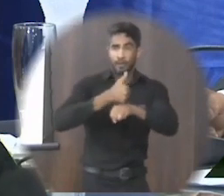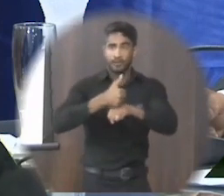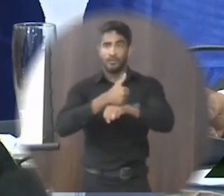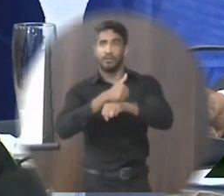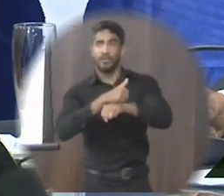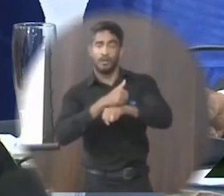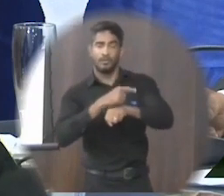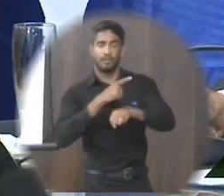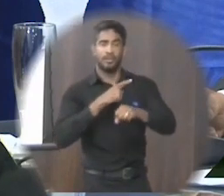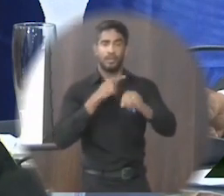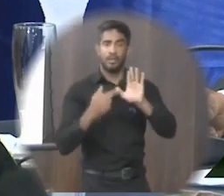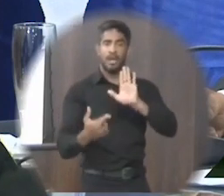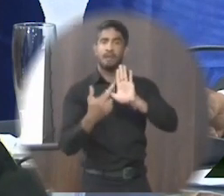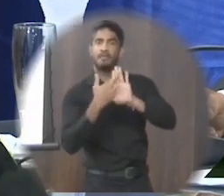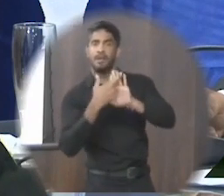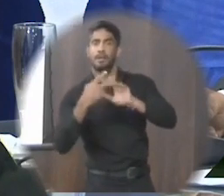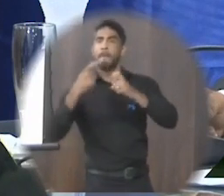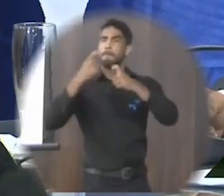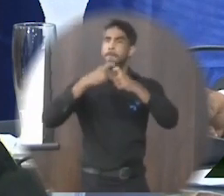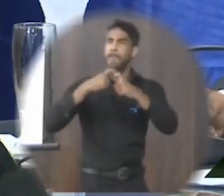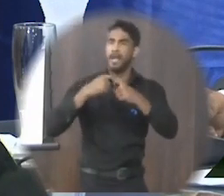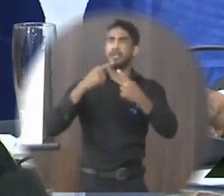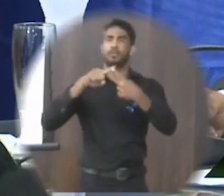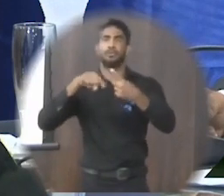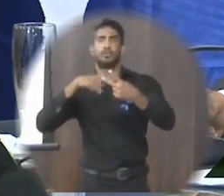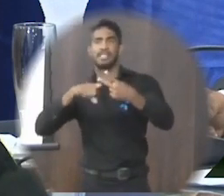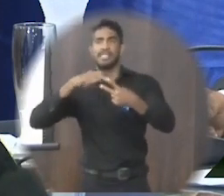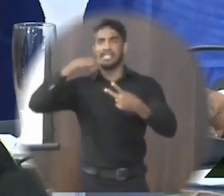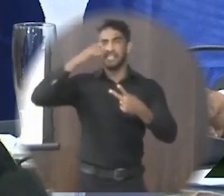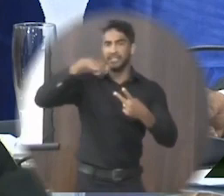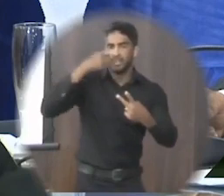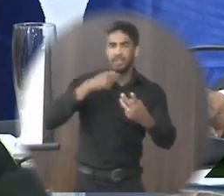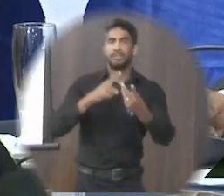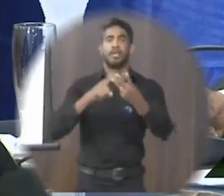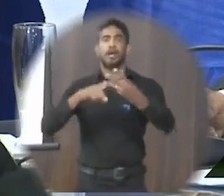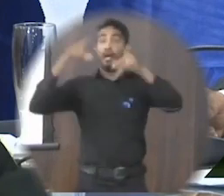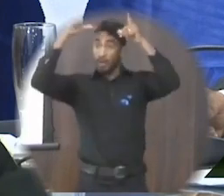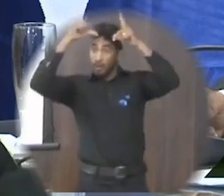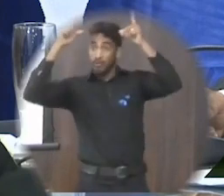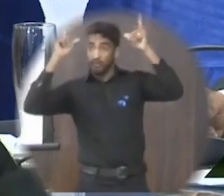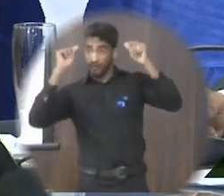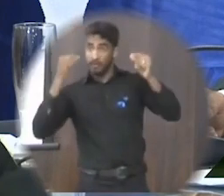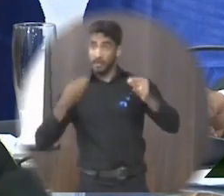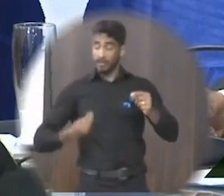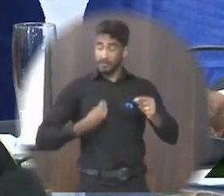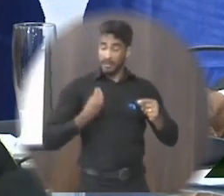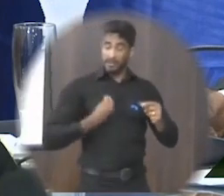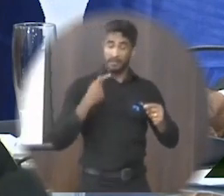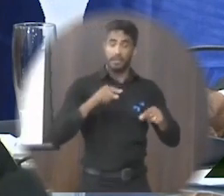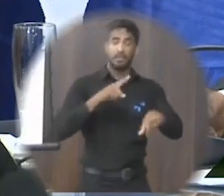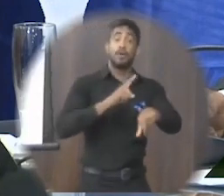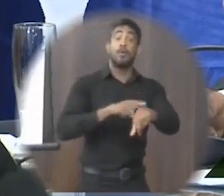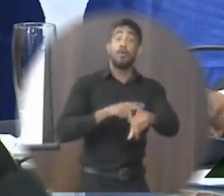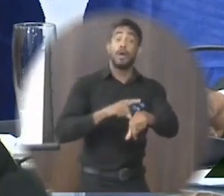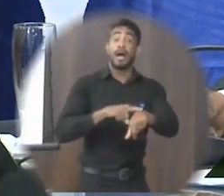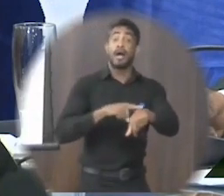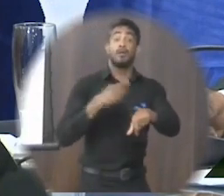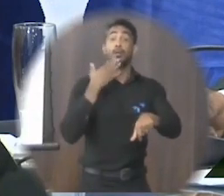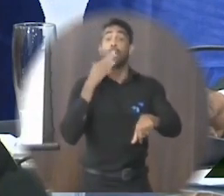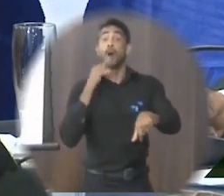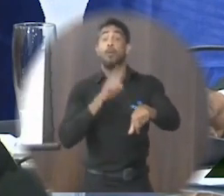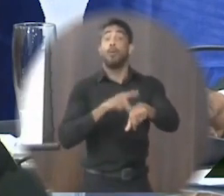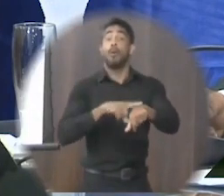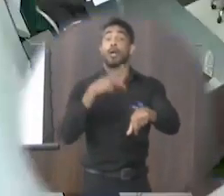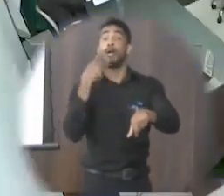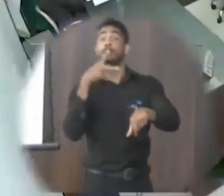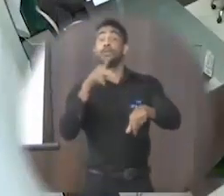o médico, o dentista, o enfermeiro, né, que está ali para atender o horário, a carga horária daquele